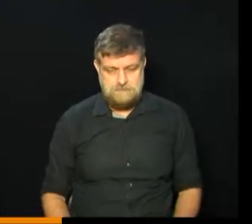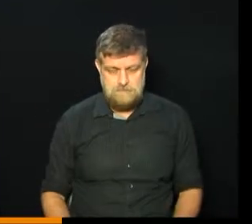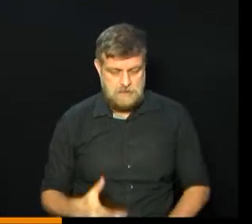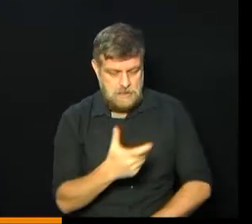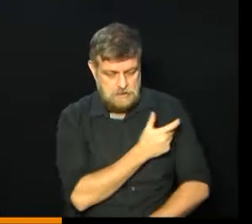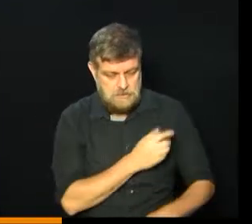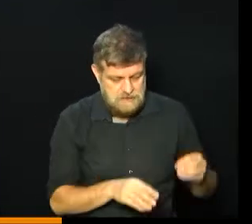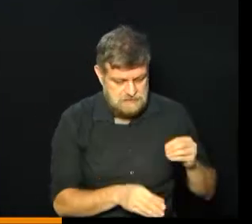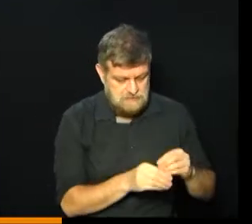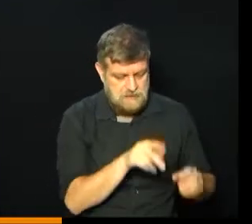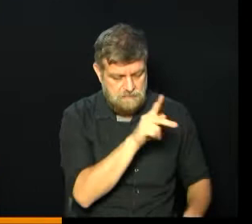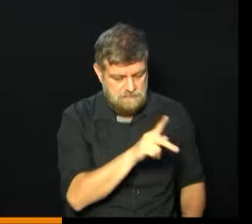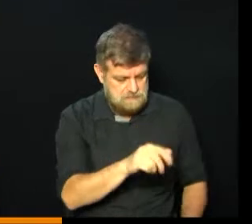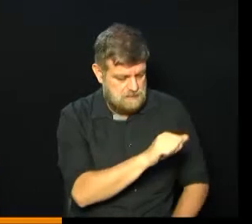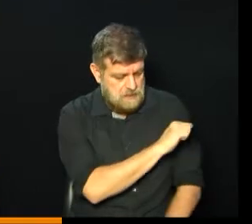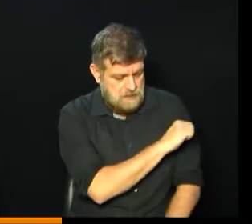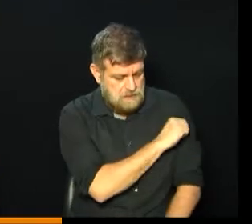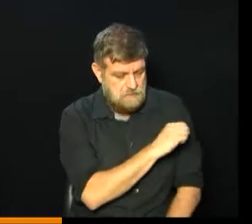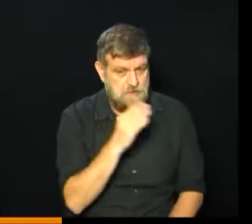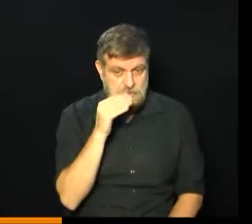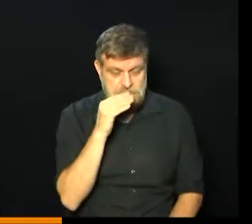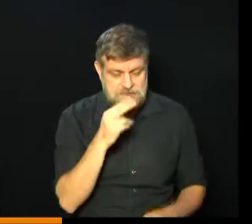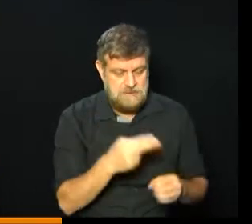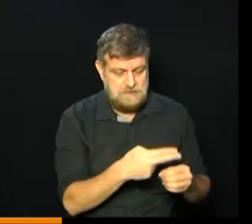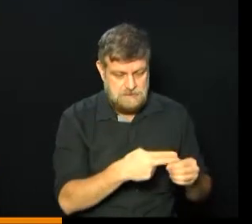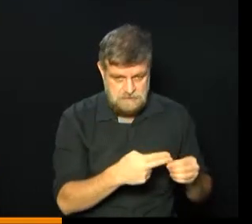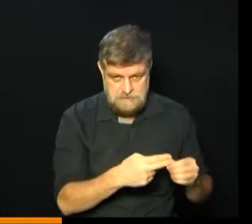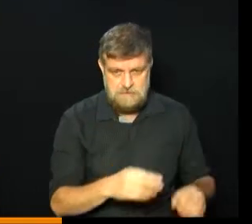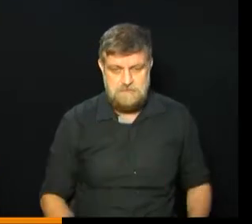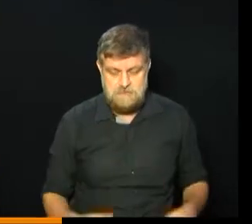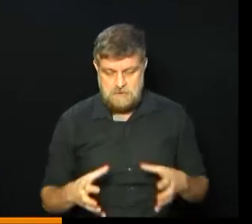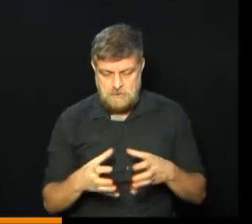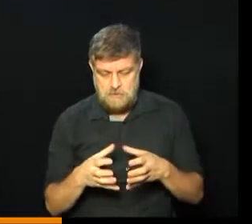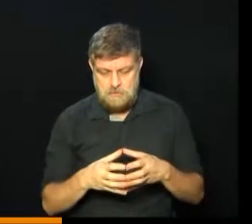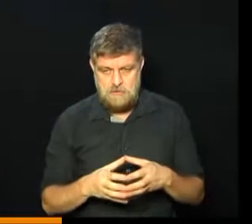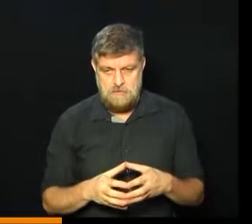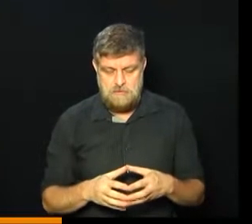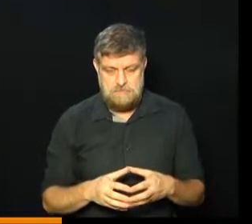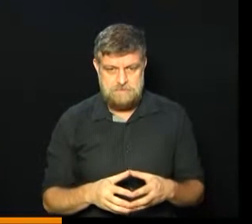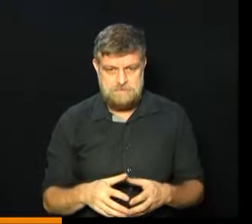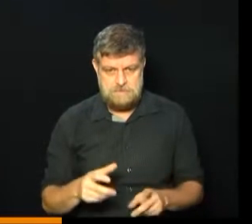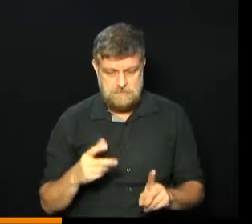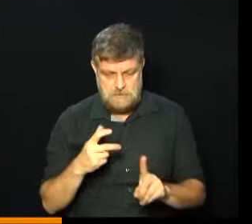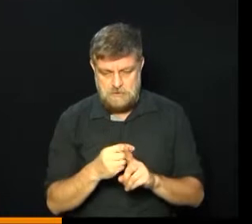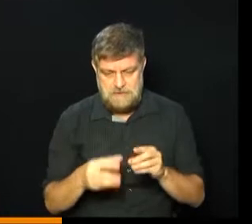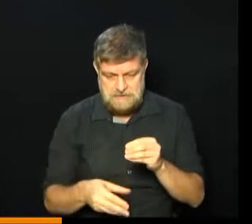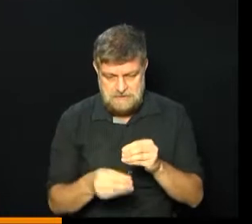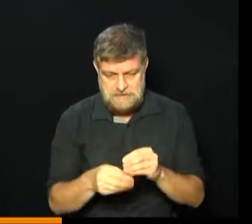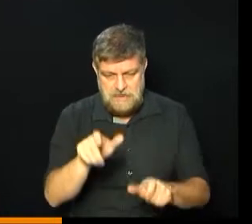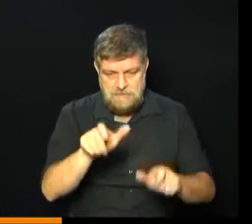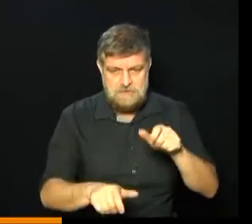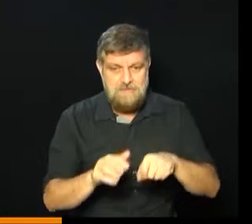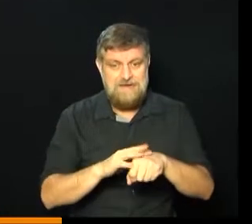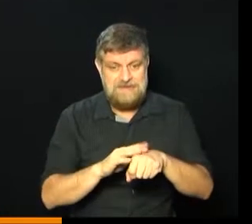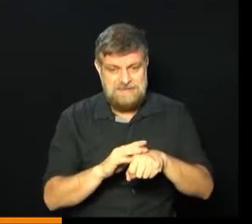para alunos docentes e funcionários da Unicamp 12 adicional para as pessoas com alto grau de imunossupressão